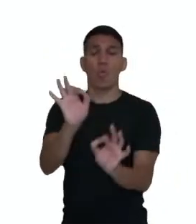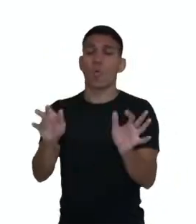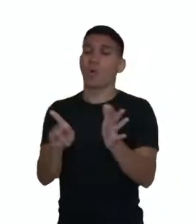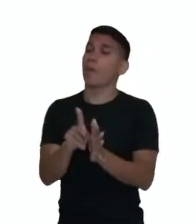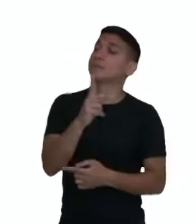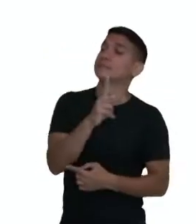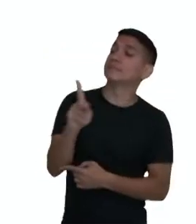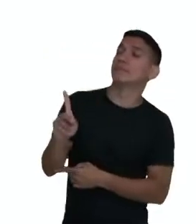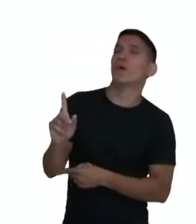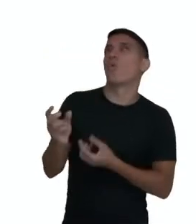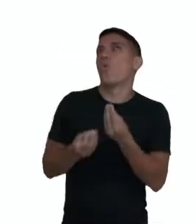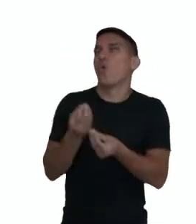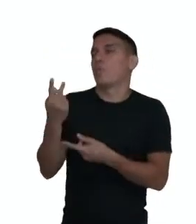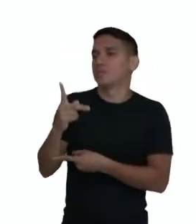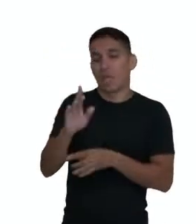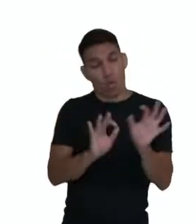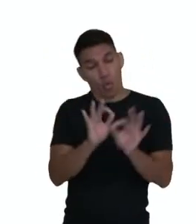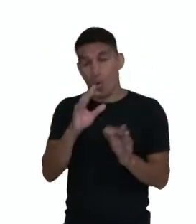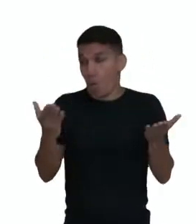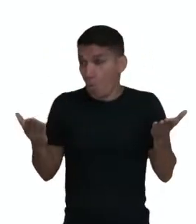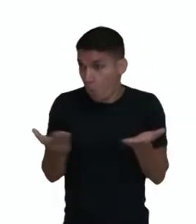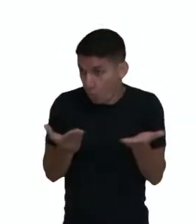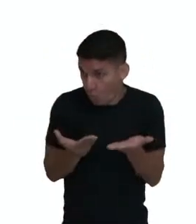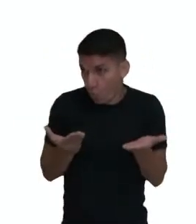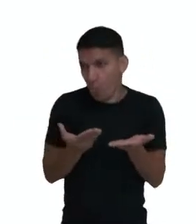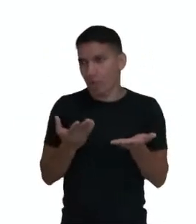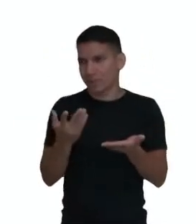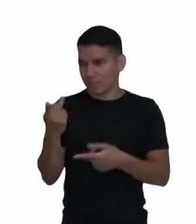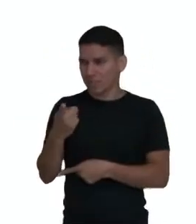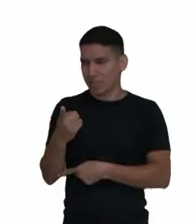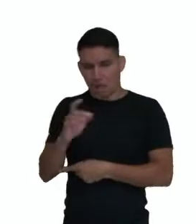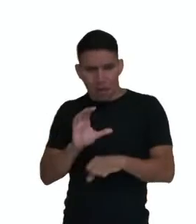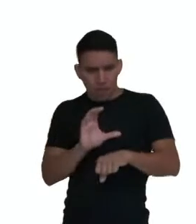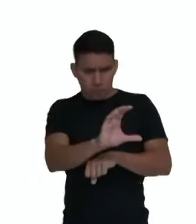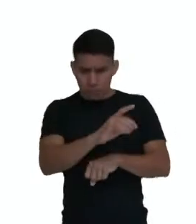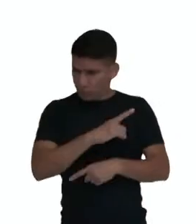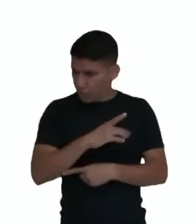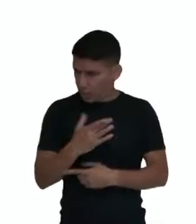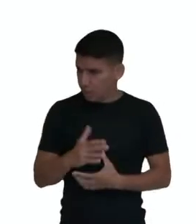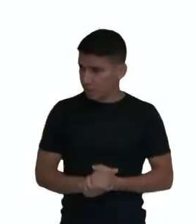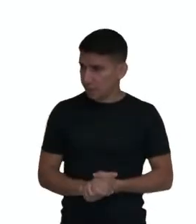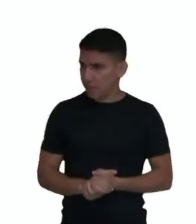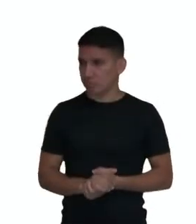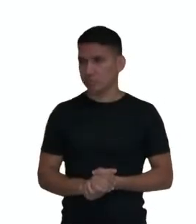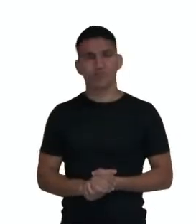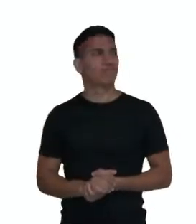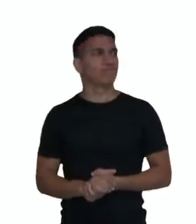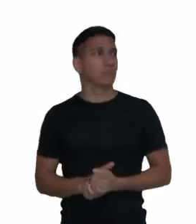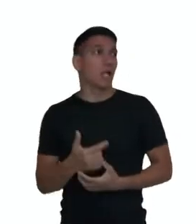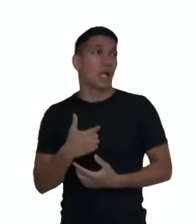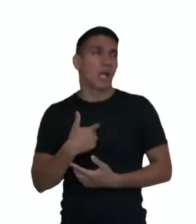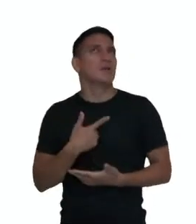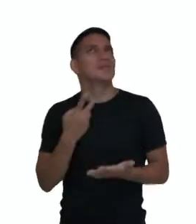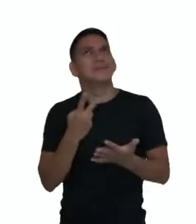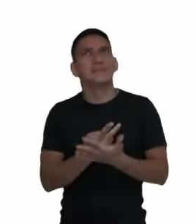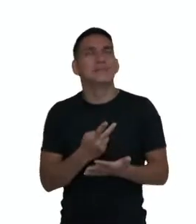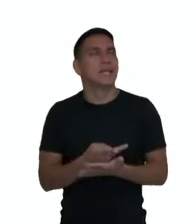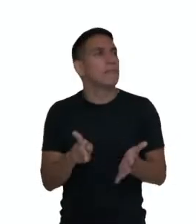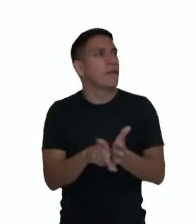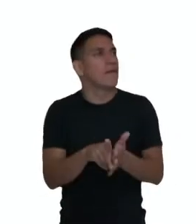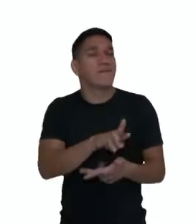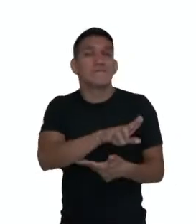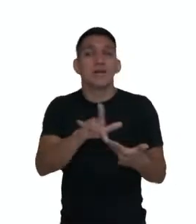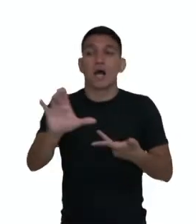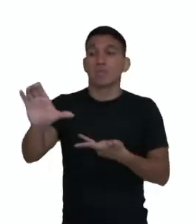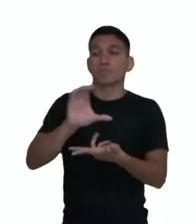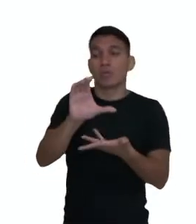isso? Como você organiza isso hoje? Você investe? Eu sempre bebi de muitas fontes. Quando